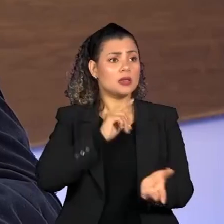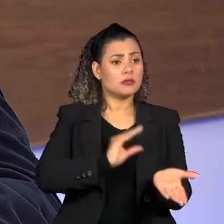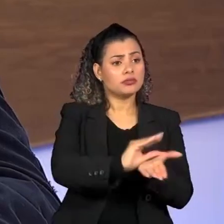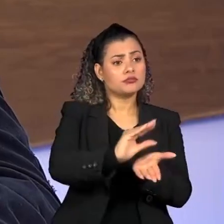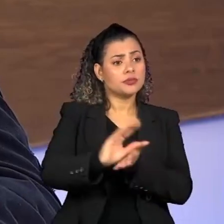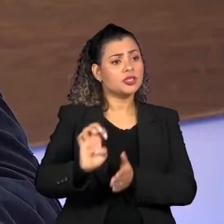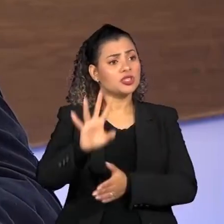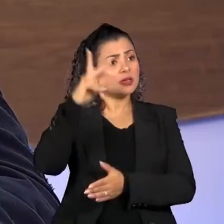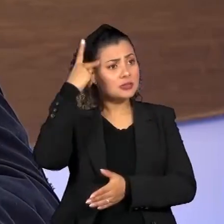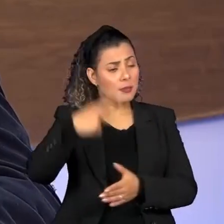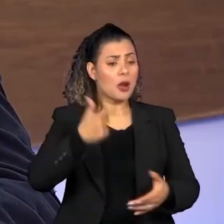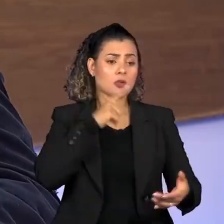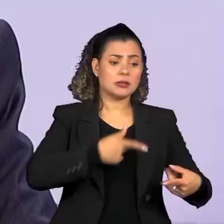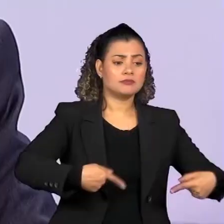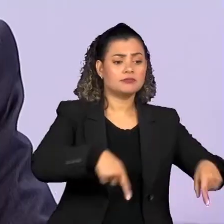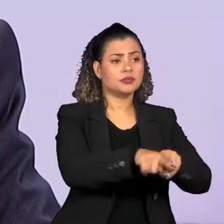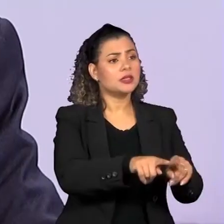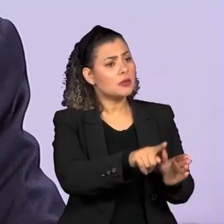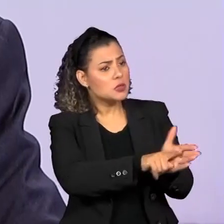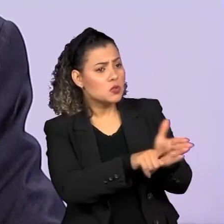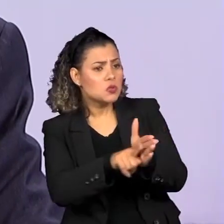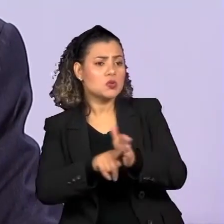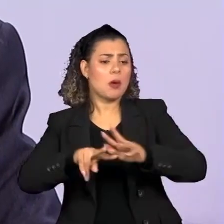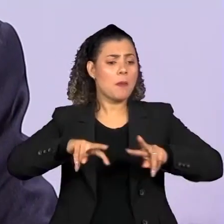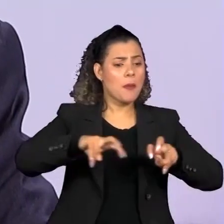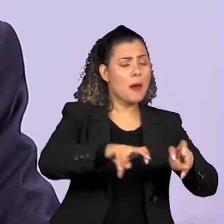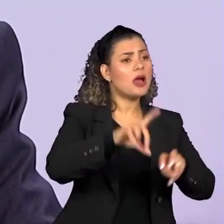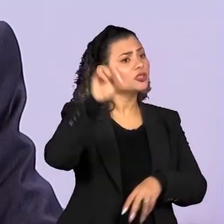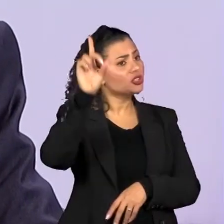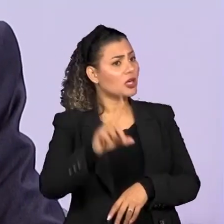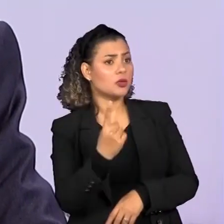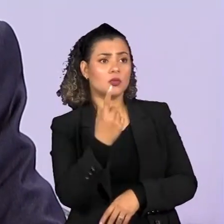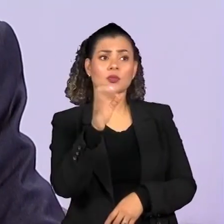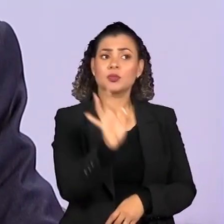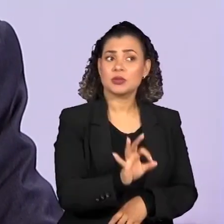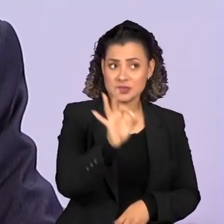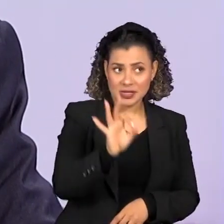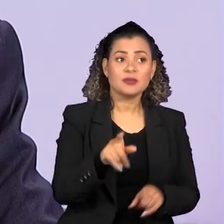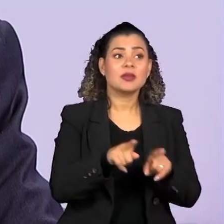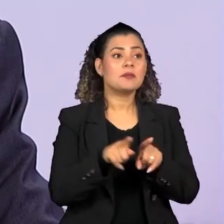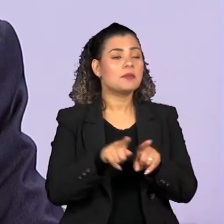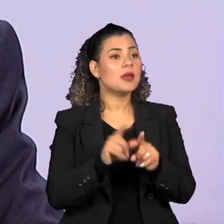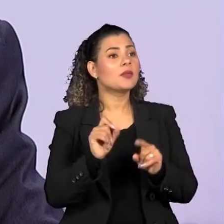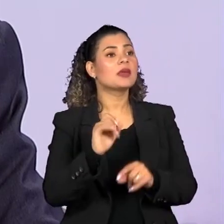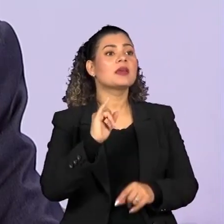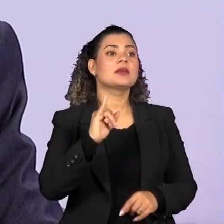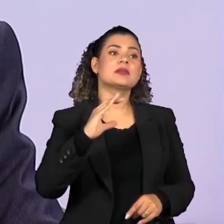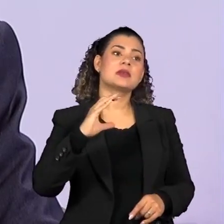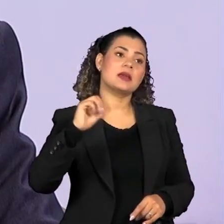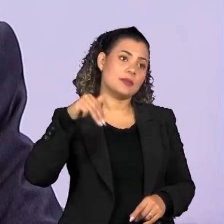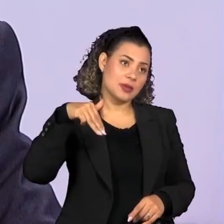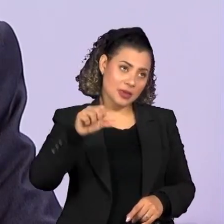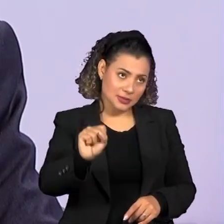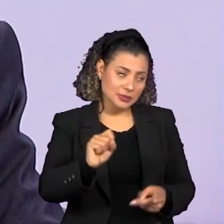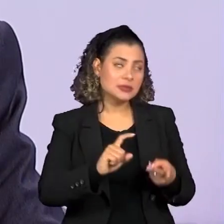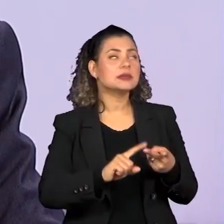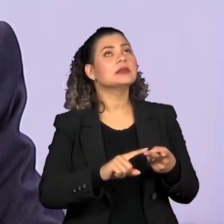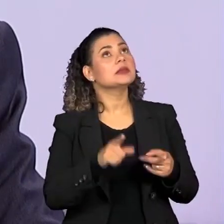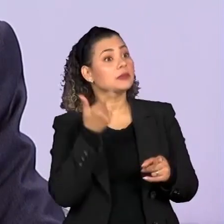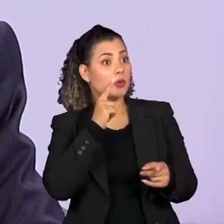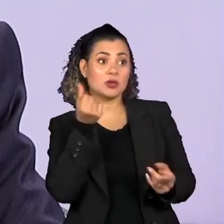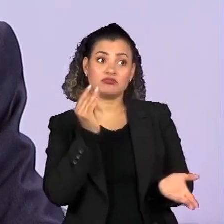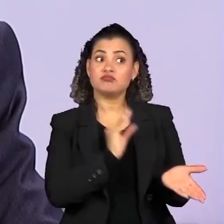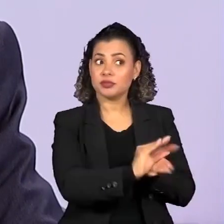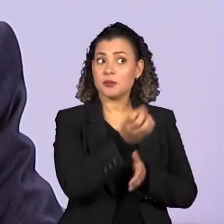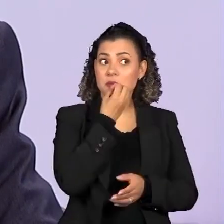aqui no Estado de São Paulo tendo direito a 1% da receita de ICMS que dá uma estabilidade